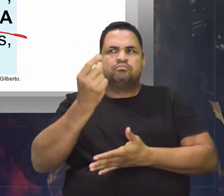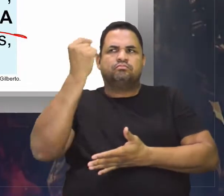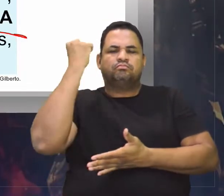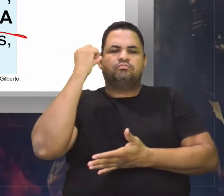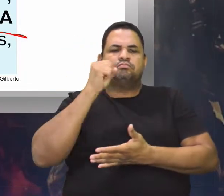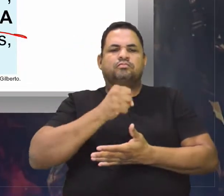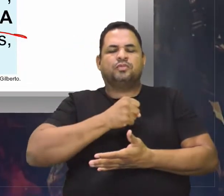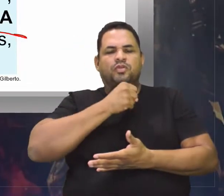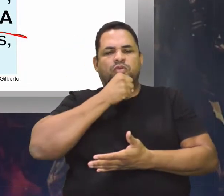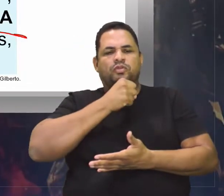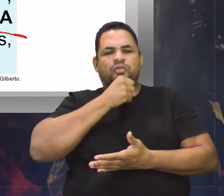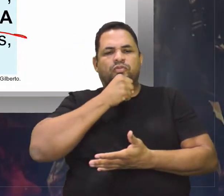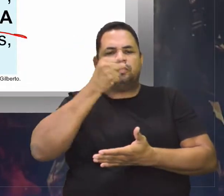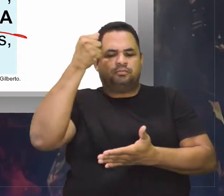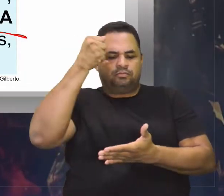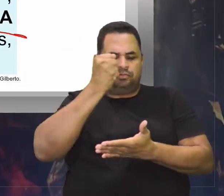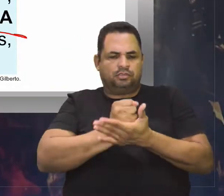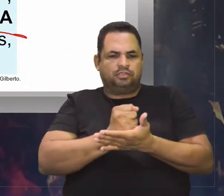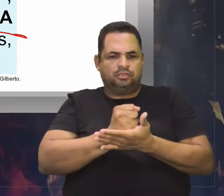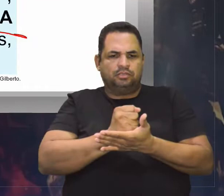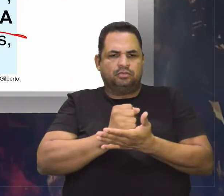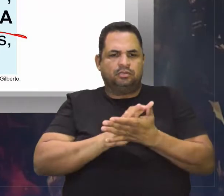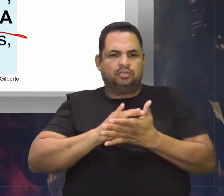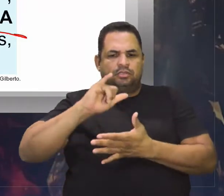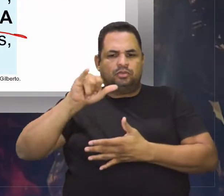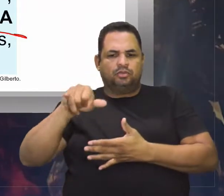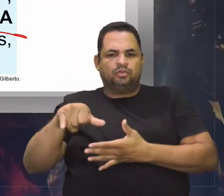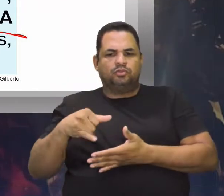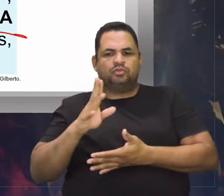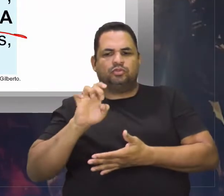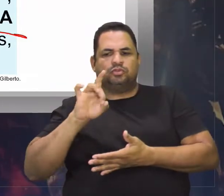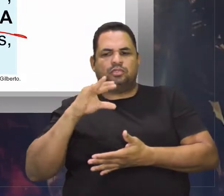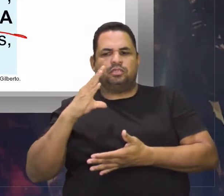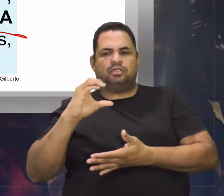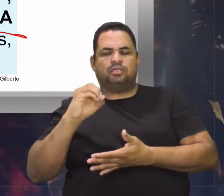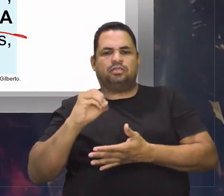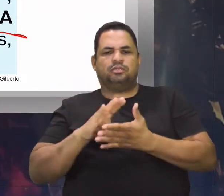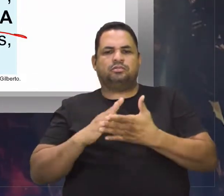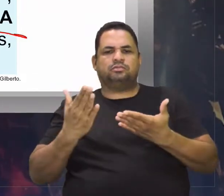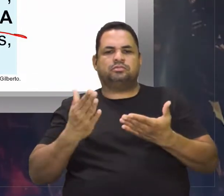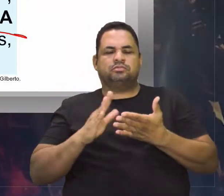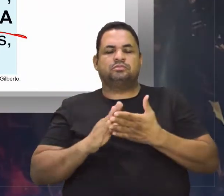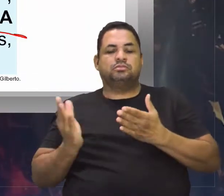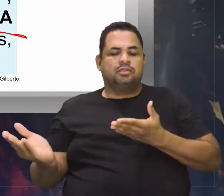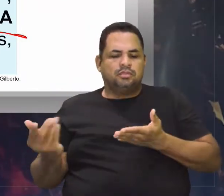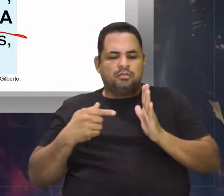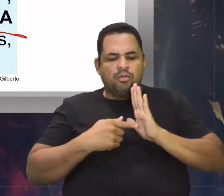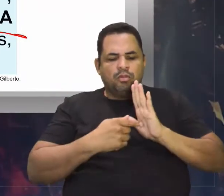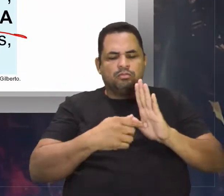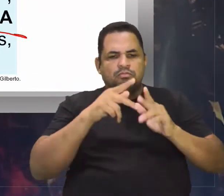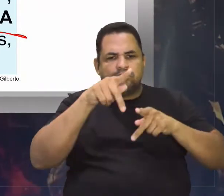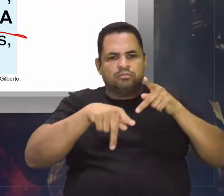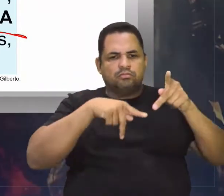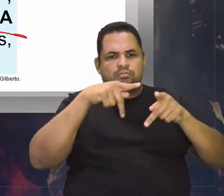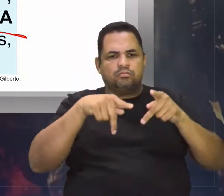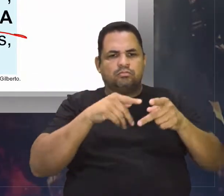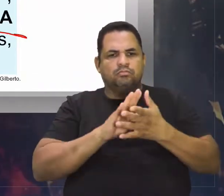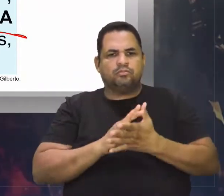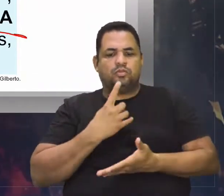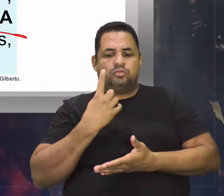Testamento judaico e ele traz para este povo o